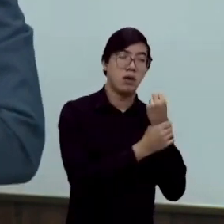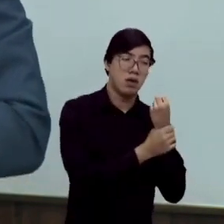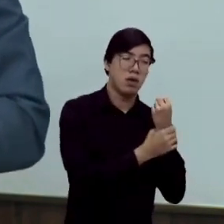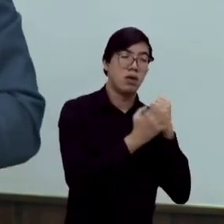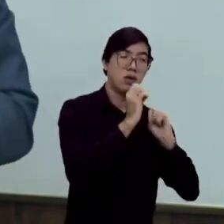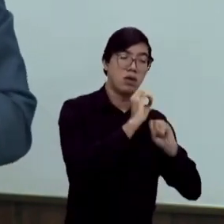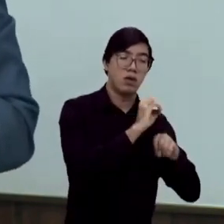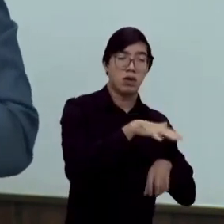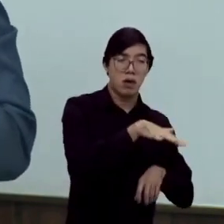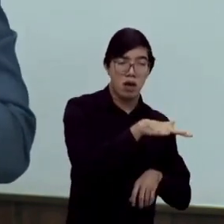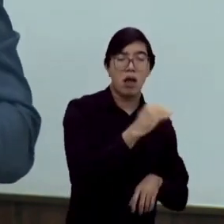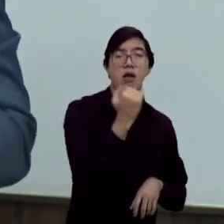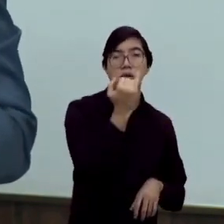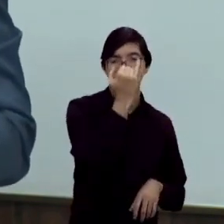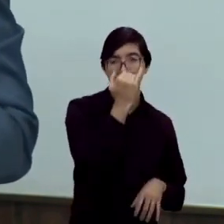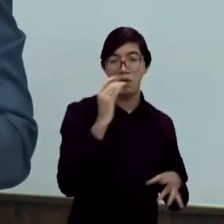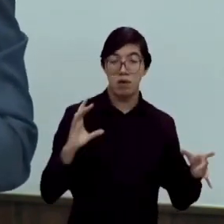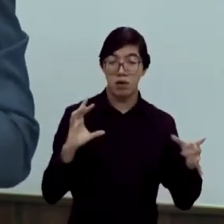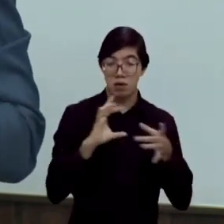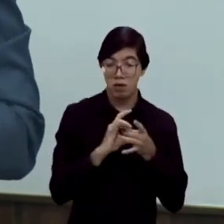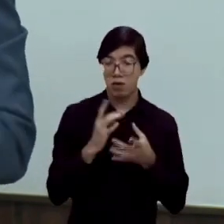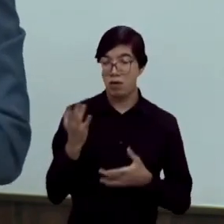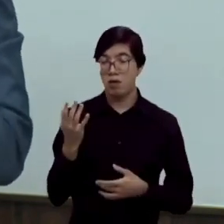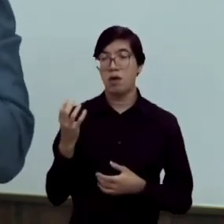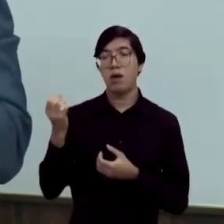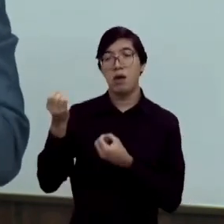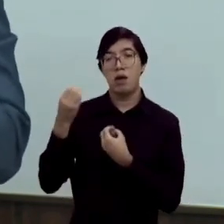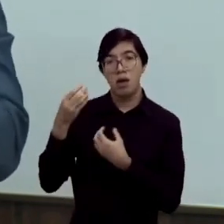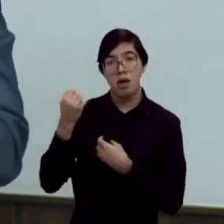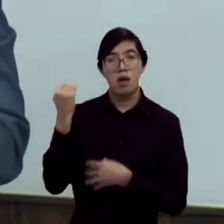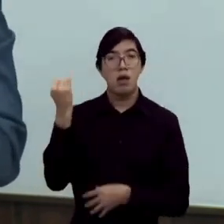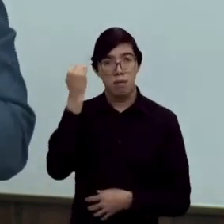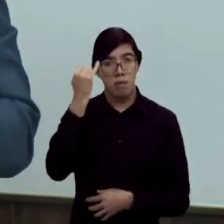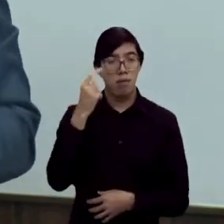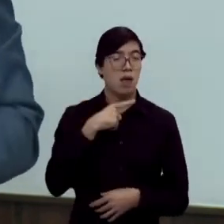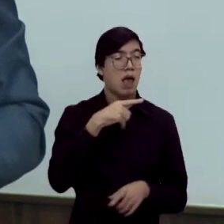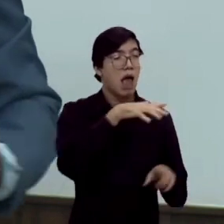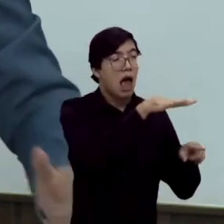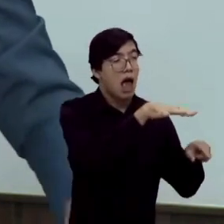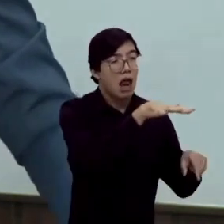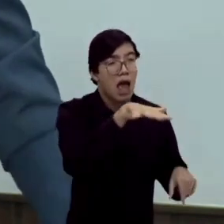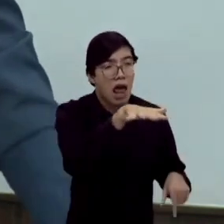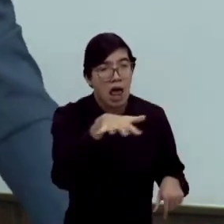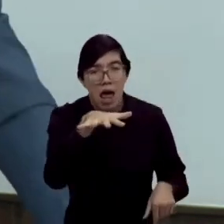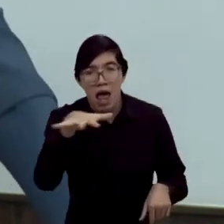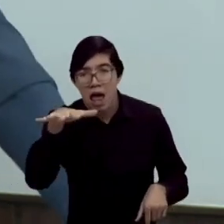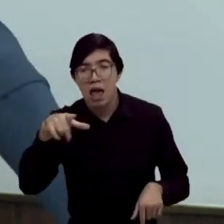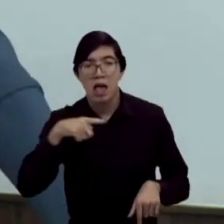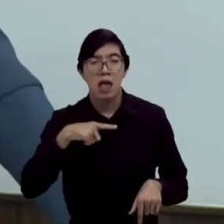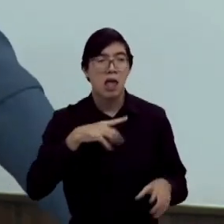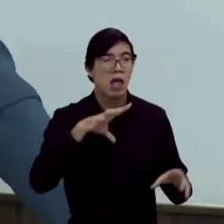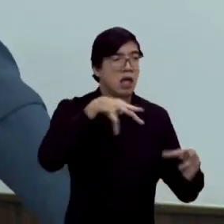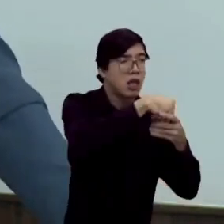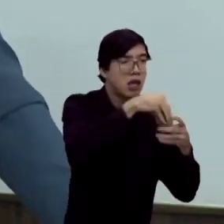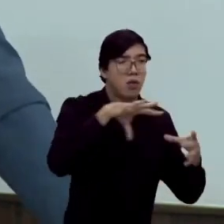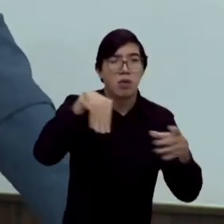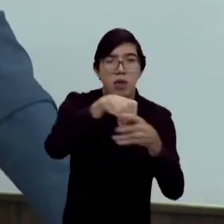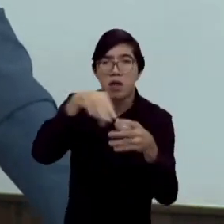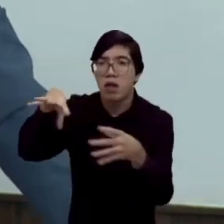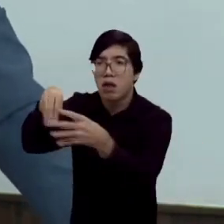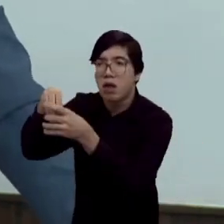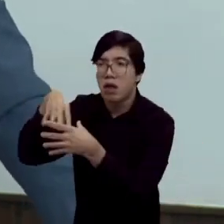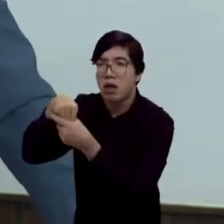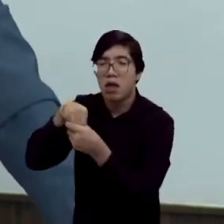fundamental. Né? Então, em todas as áreas, a educação é primordial. É na educação que as nossas crianças serão